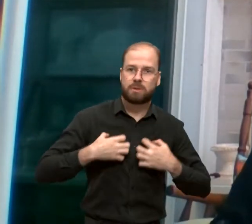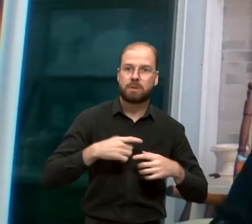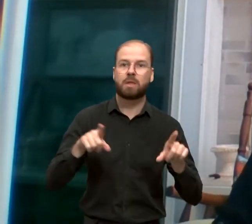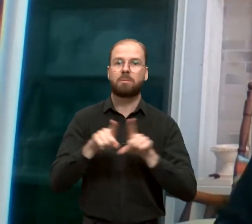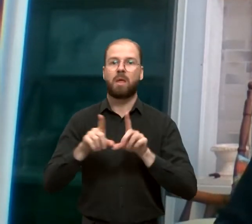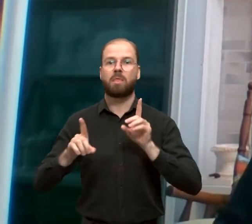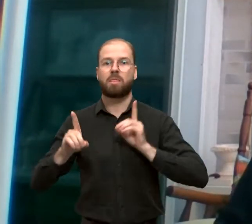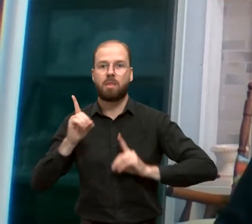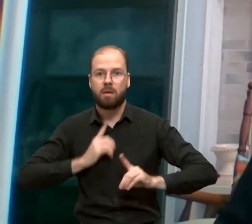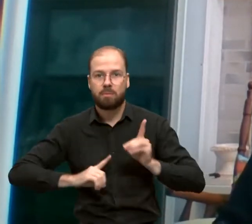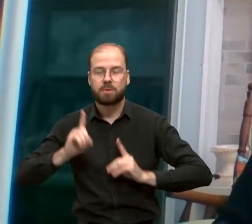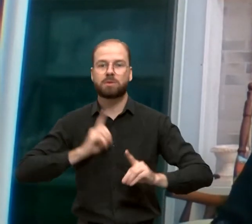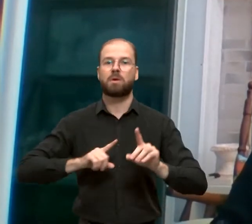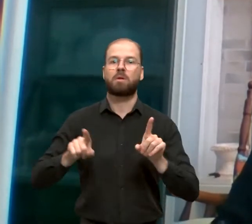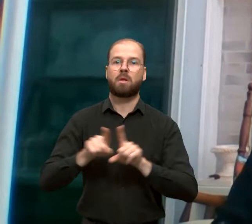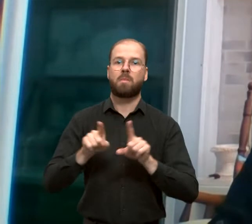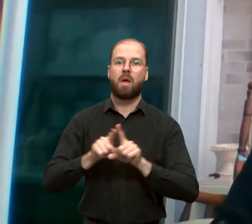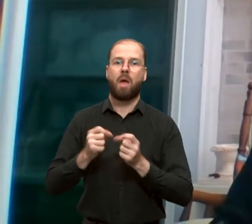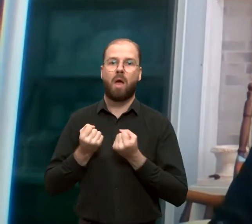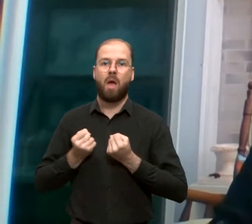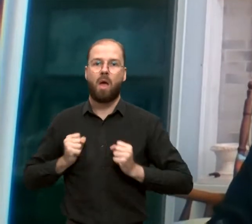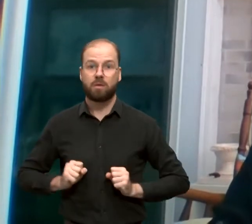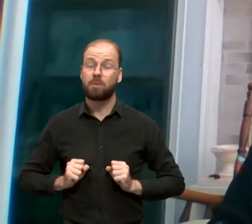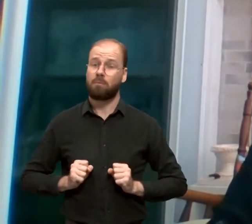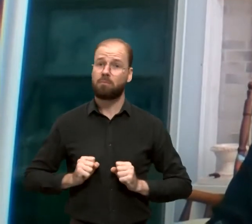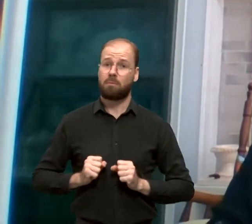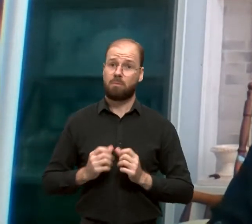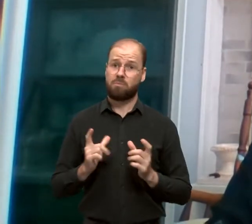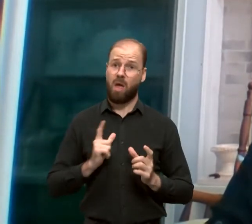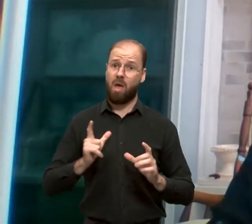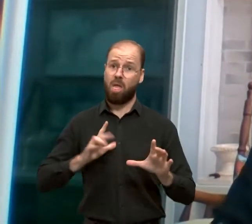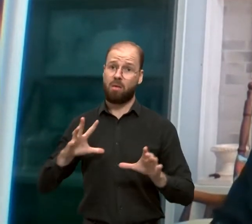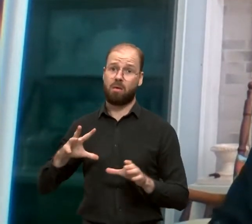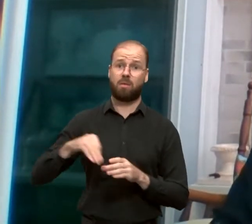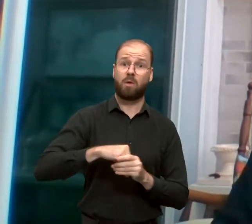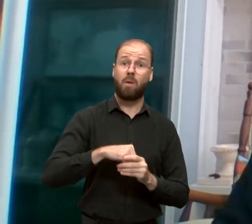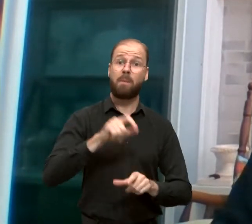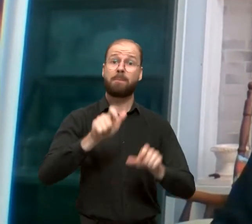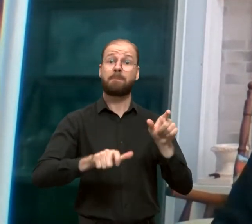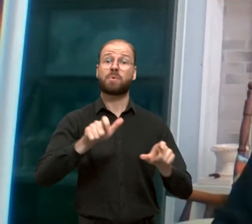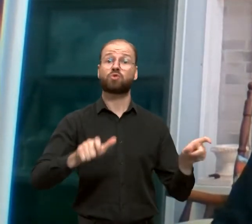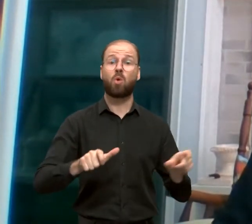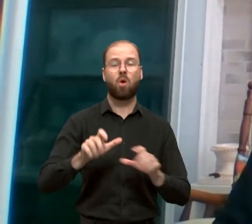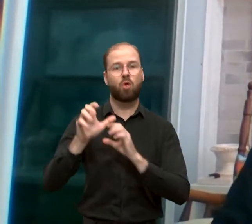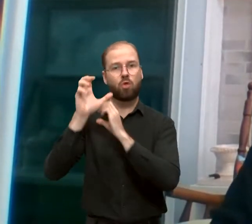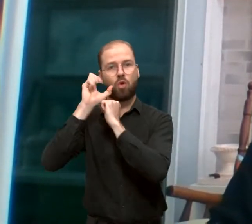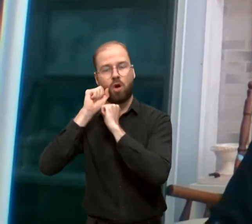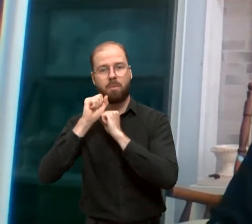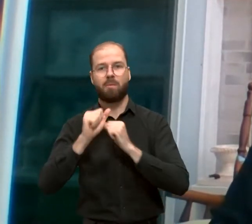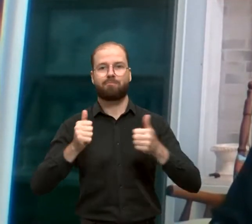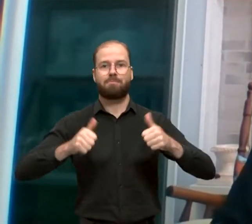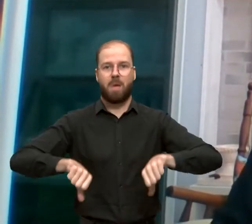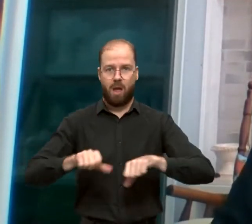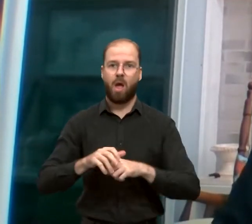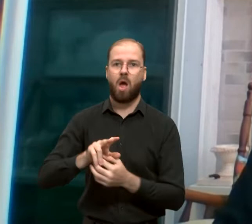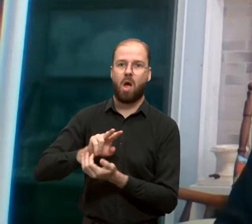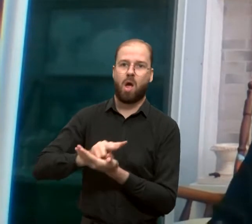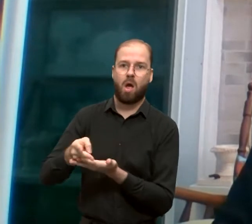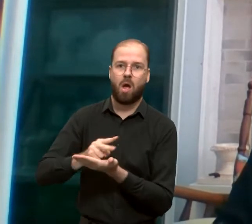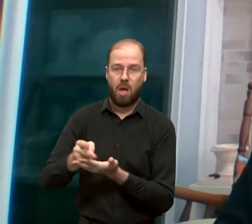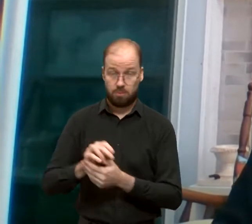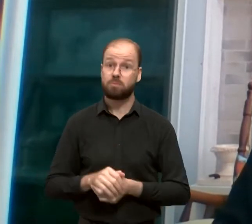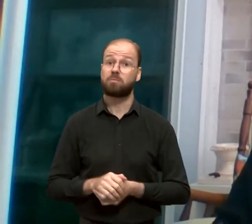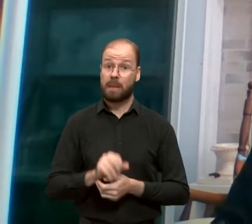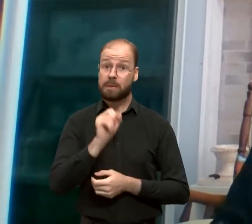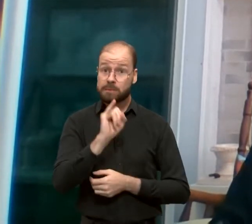que são muito prevalentes e frequentes em pacientes que sofrem com dificuldade ou má qualidade de sono. Se a pessoa não